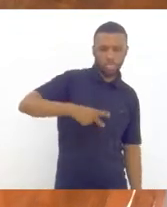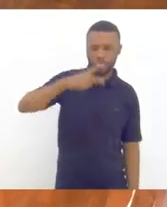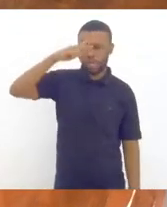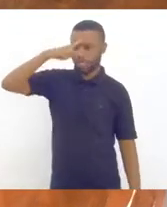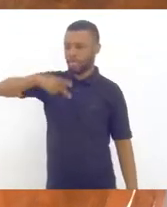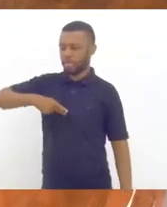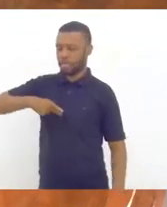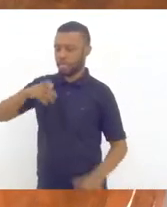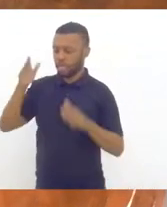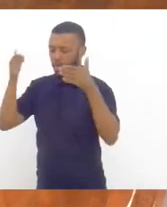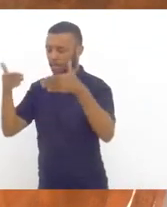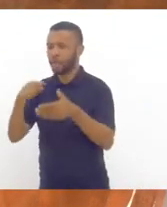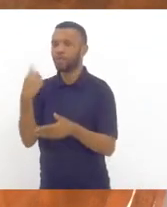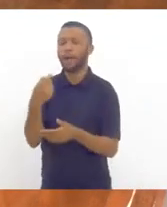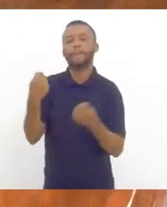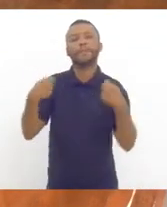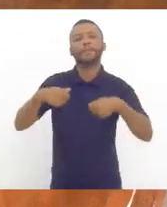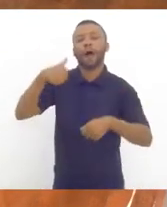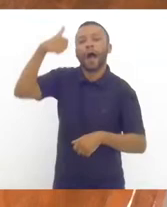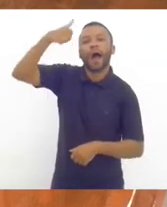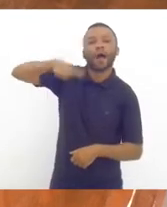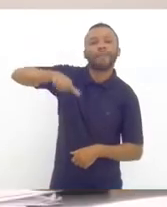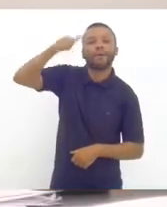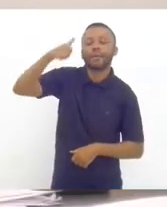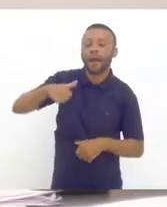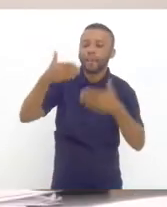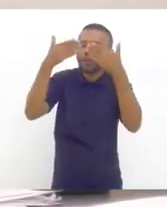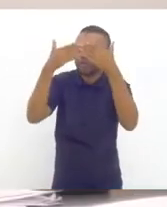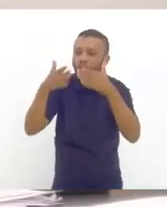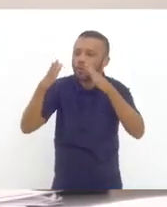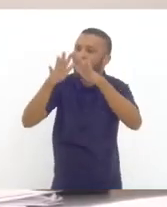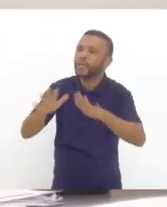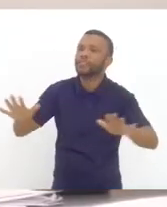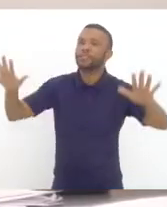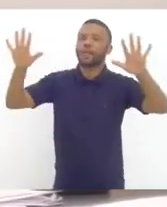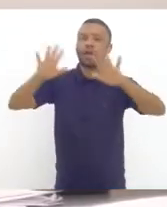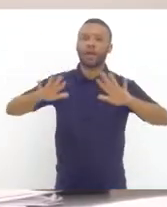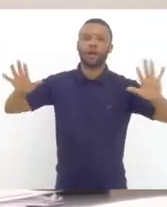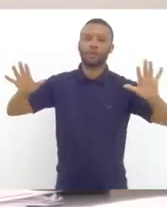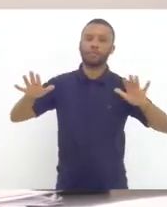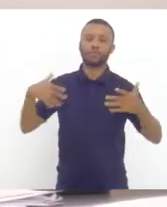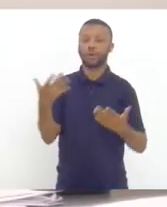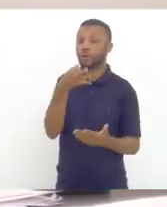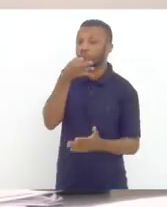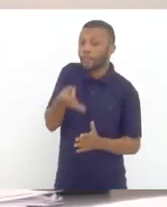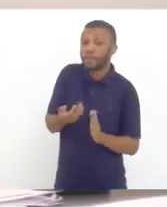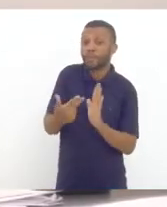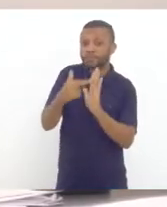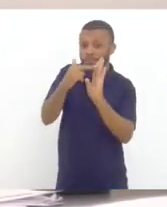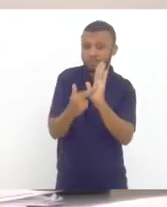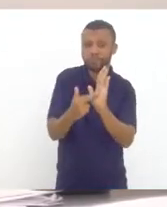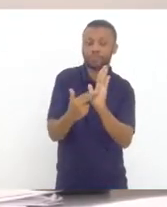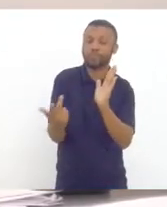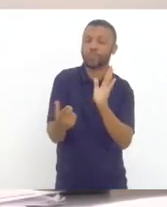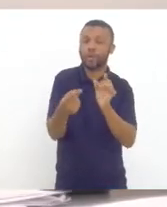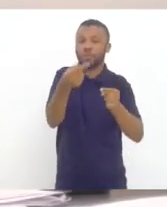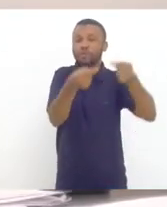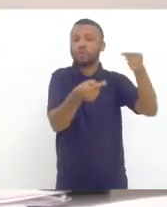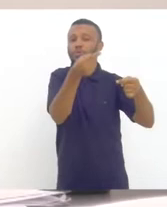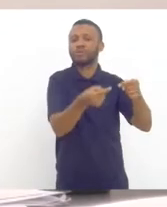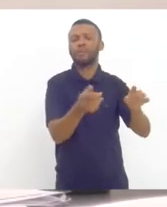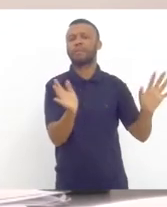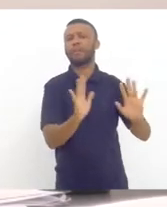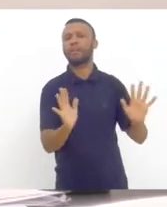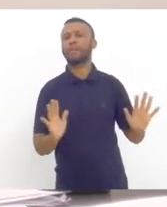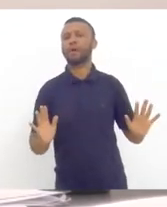o conjunto. Então, esses critérios, na minha opinião, nós não vamos discutir, porque